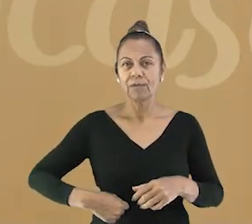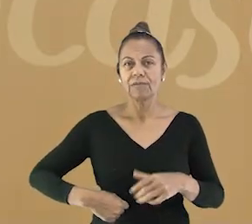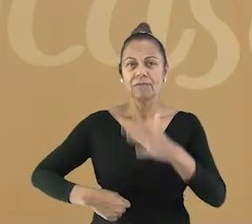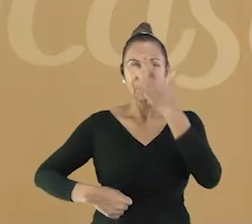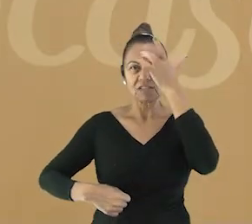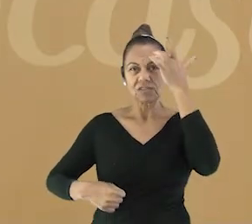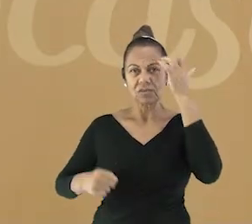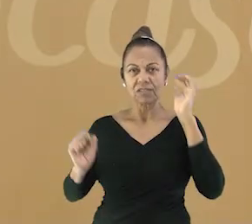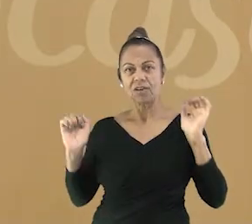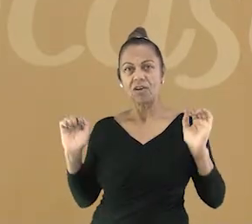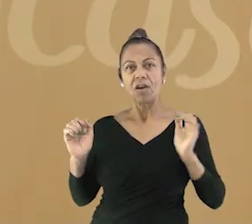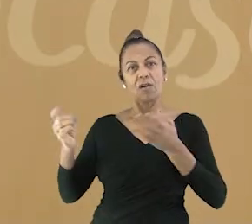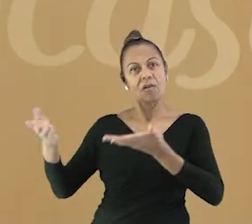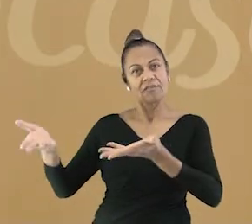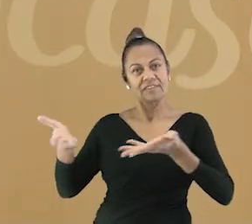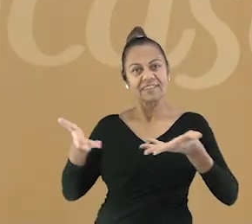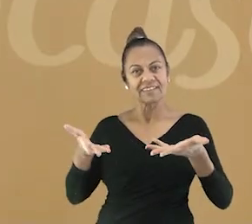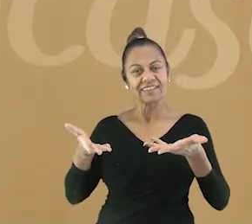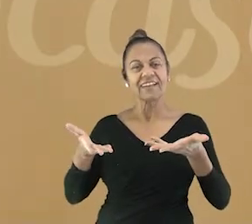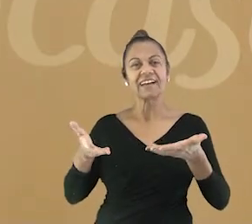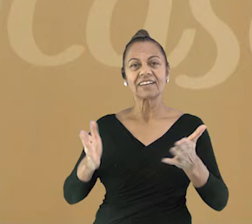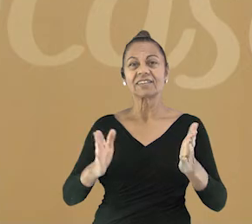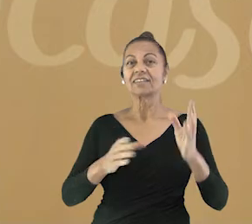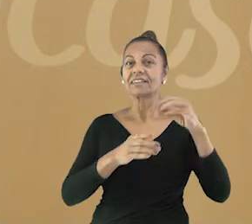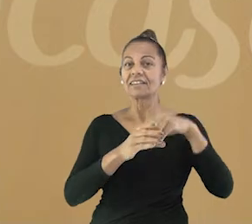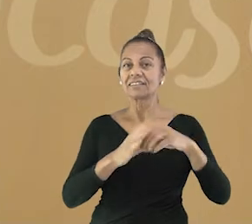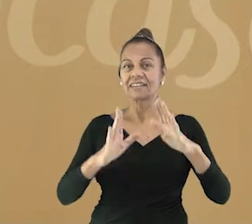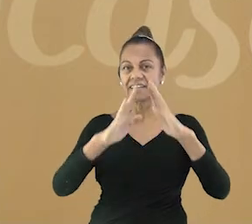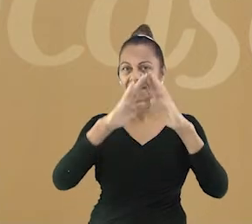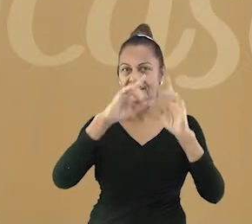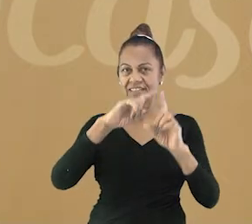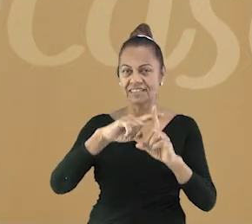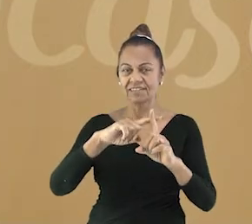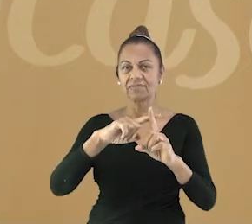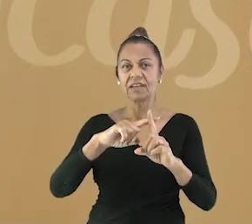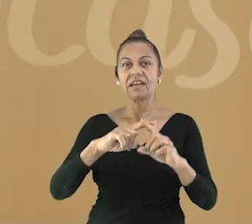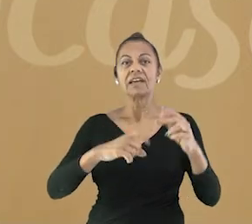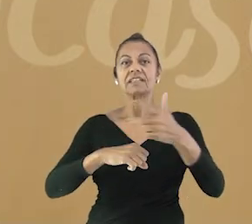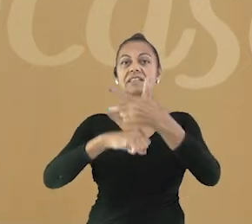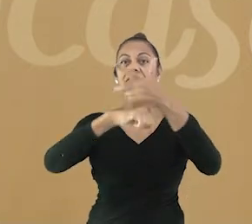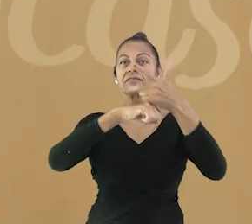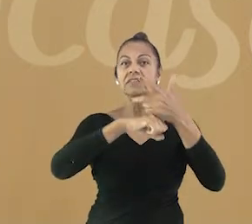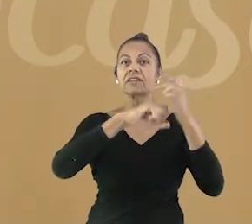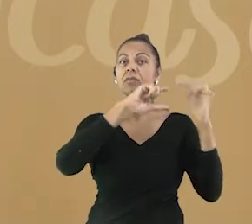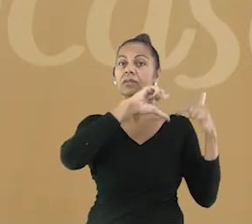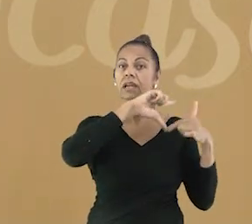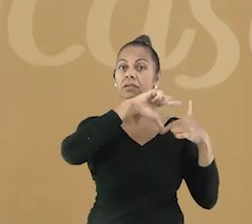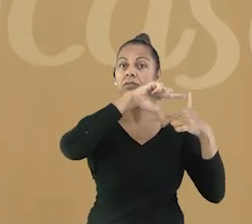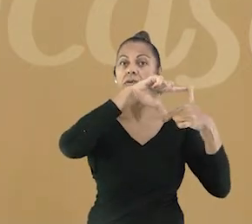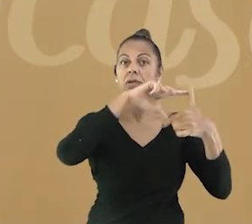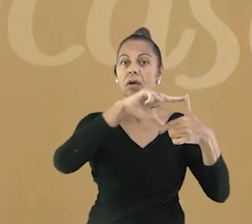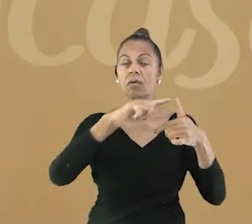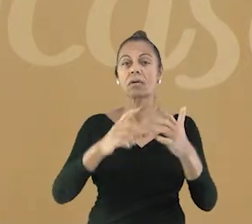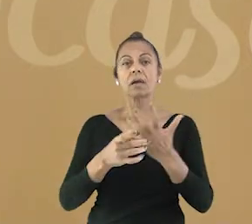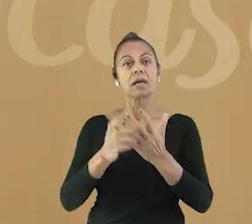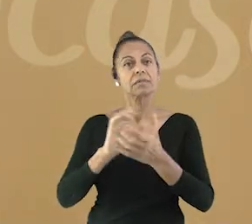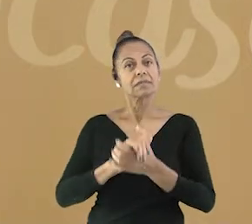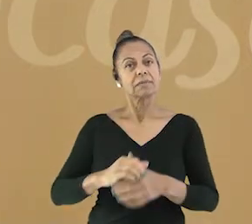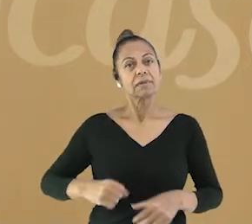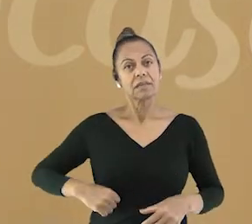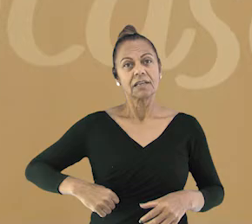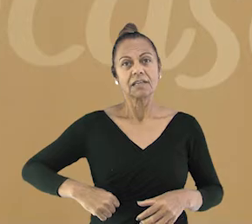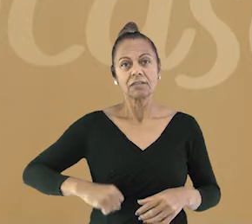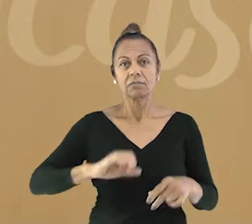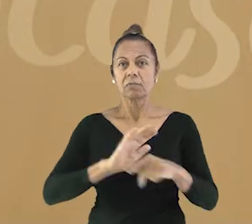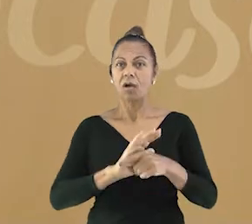Agora que nós já entendemos como se iniciam os festejos de um casamento pomerano, Vamos assistir a um vídeo que mostra a chegada